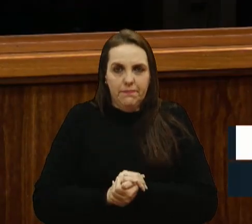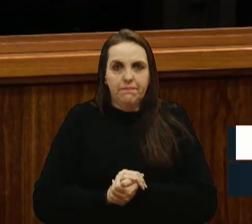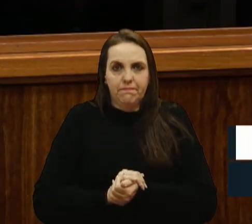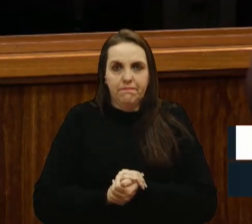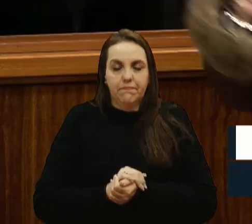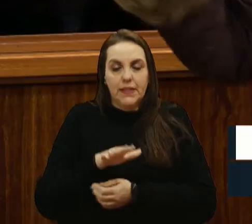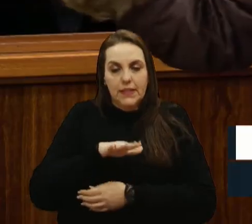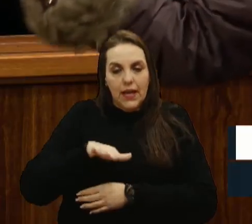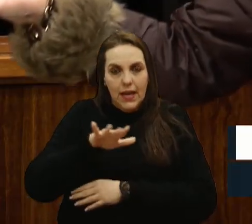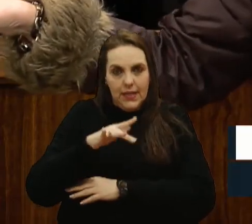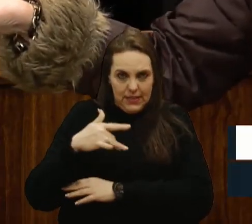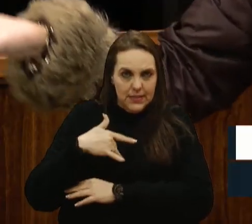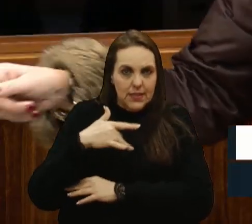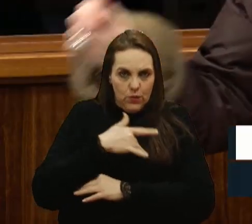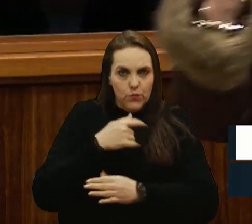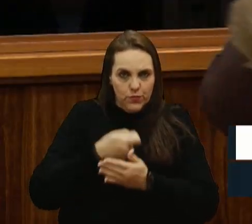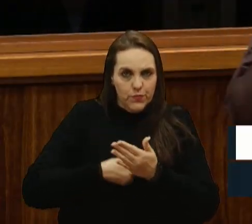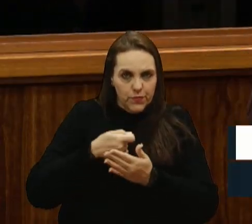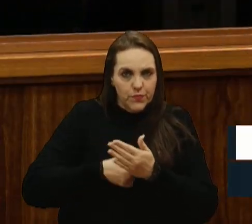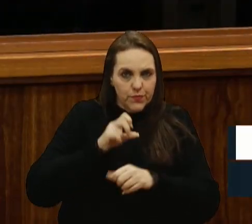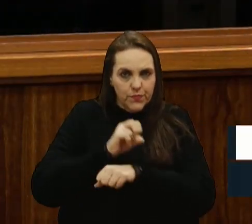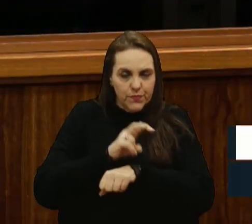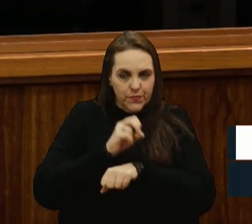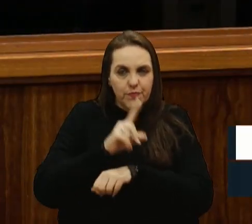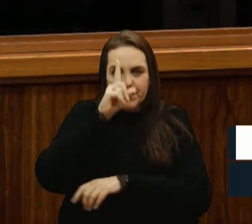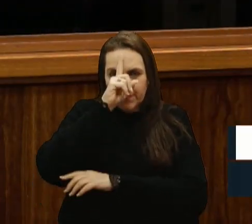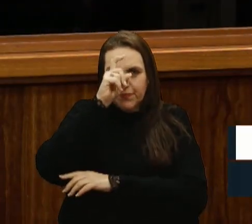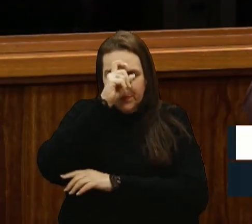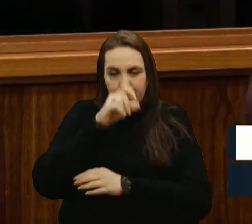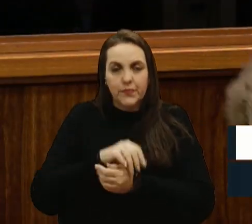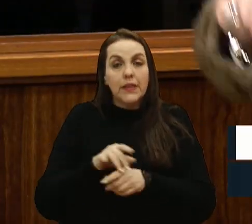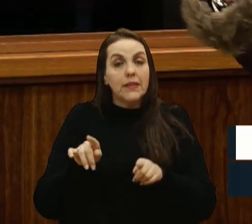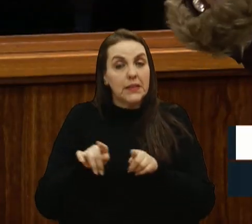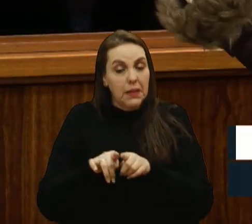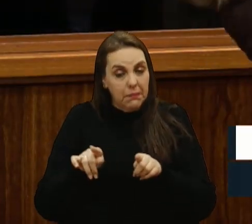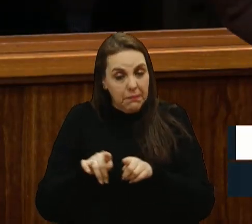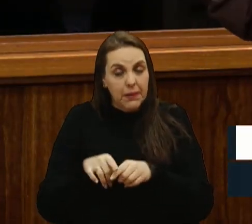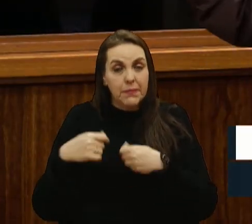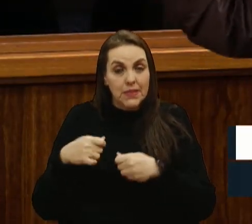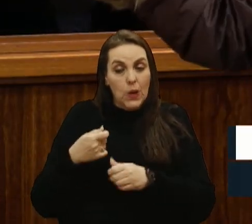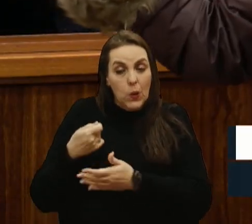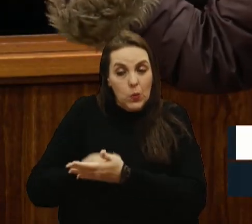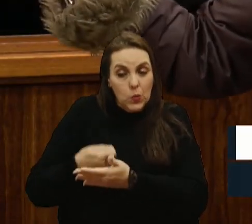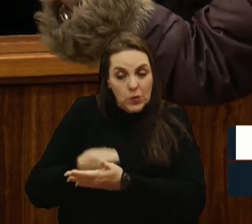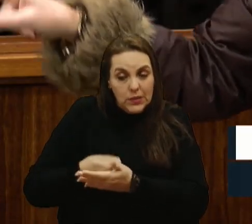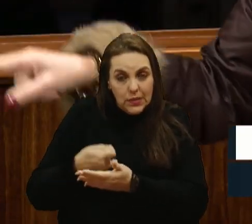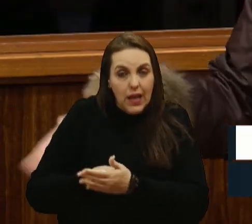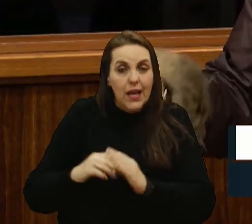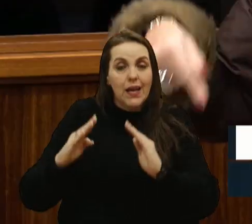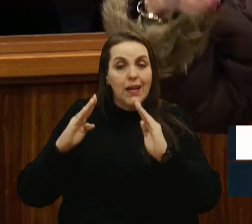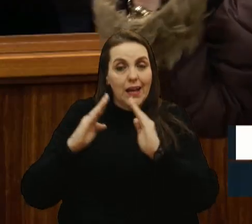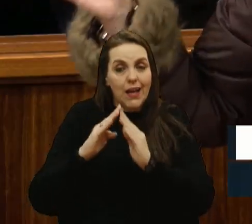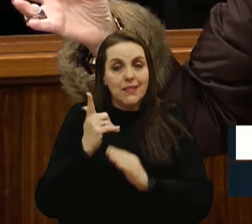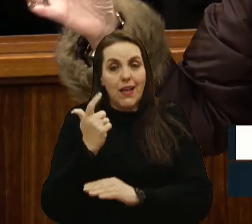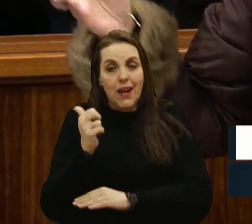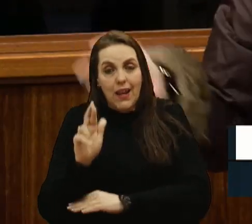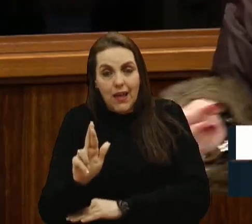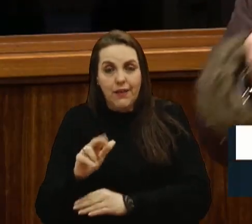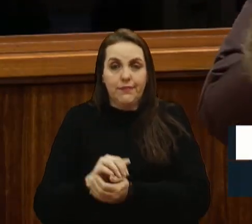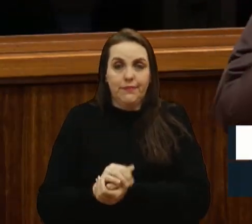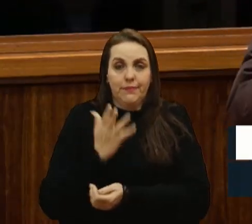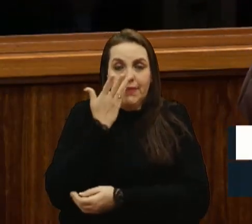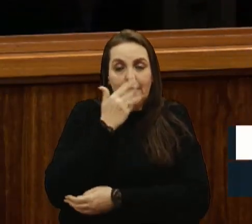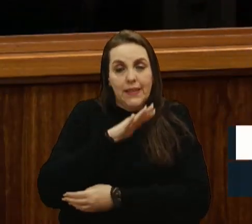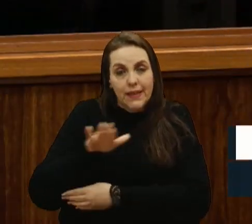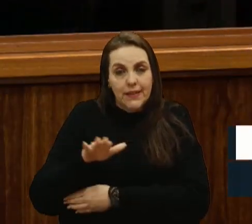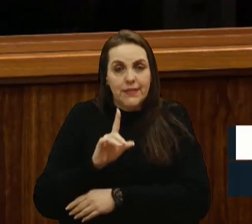saúde, a gente luta por vaga no hospital, a gente lutar por vaga nas casas lares para criança. A